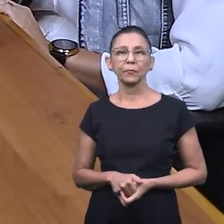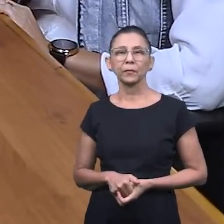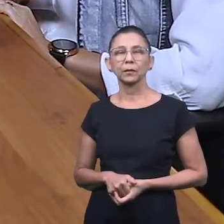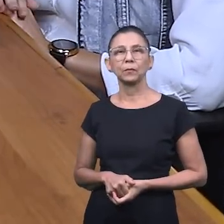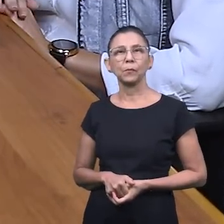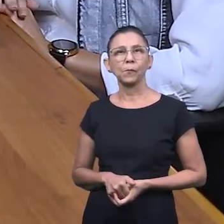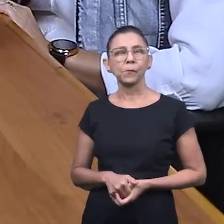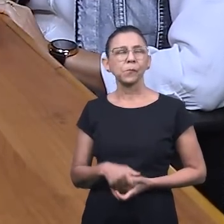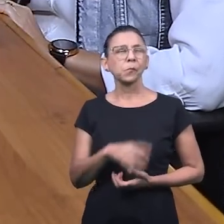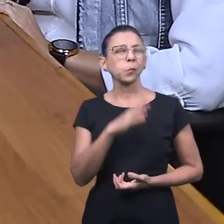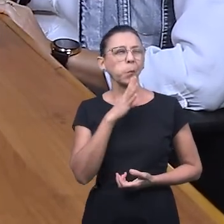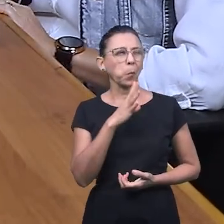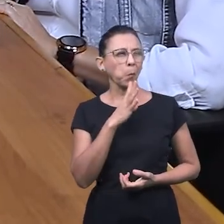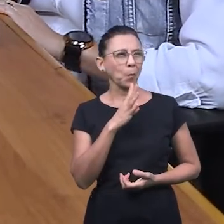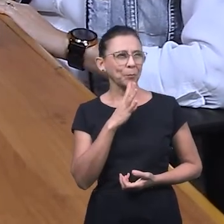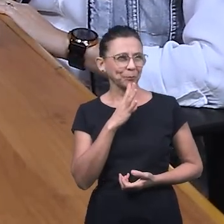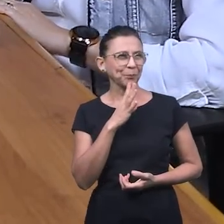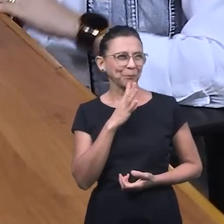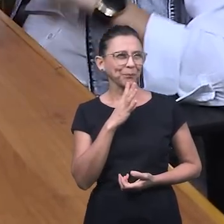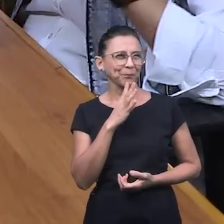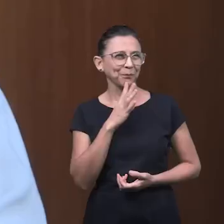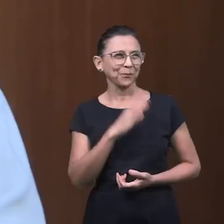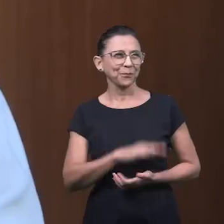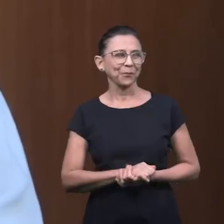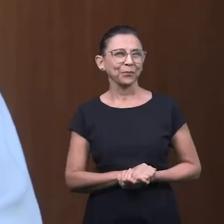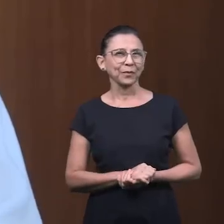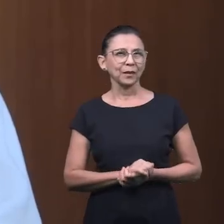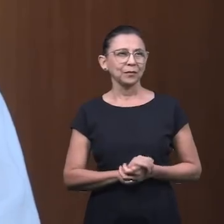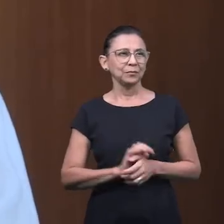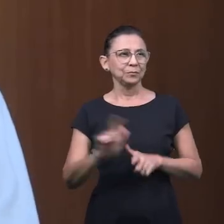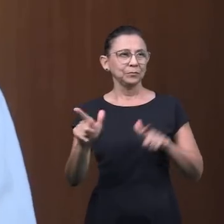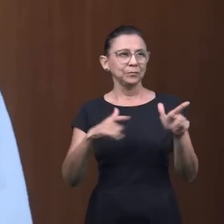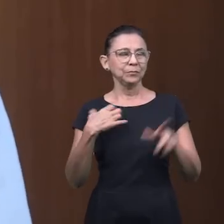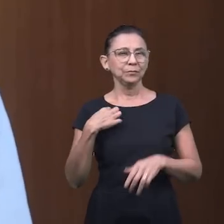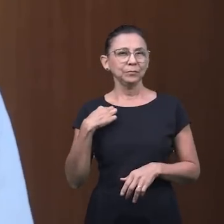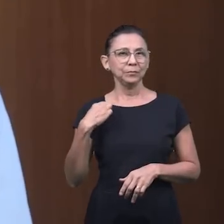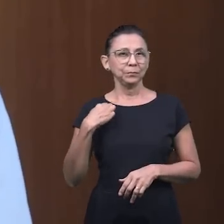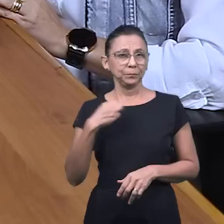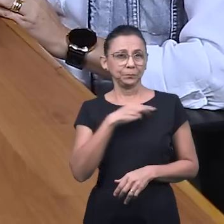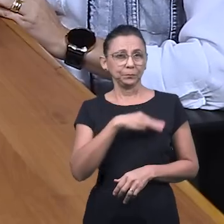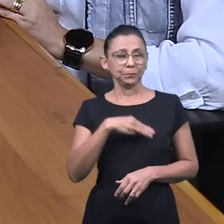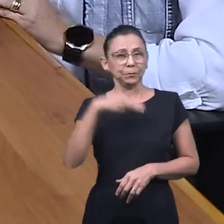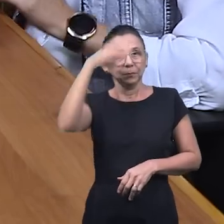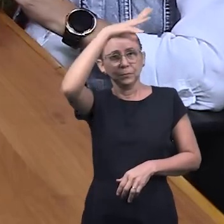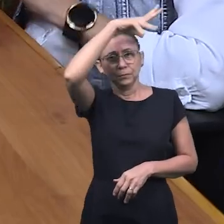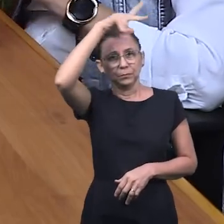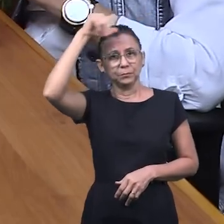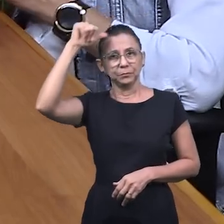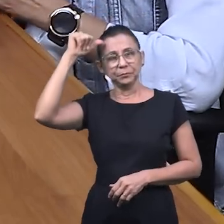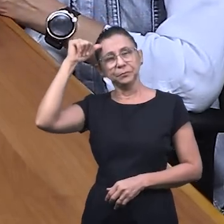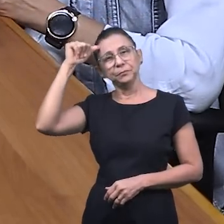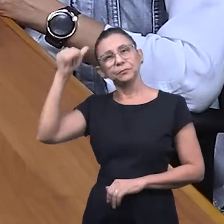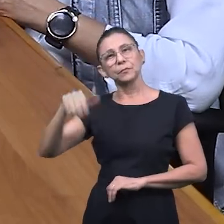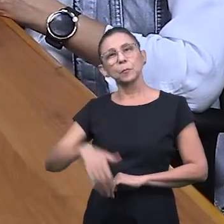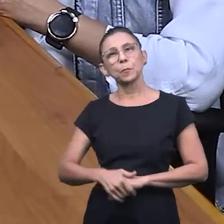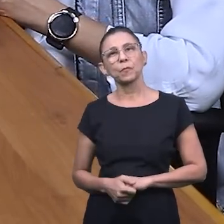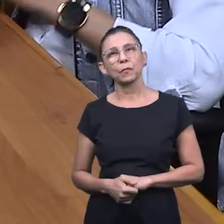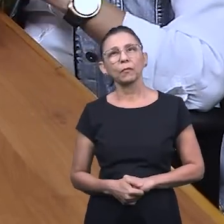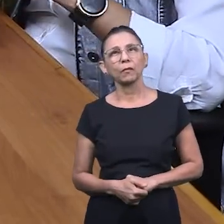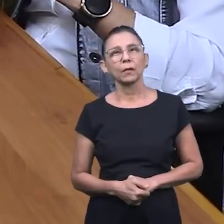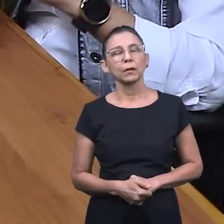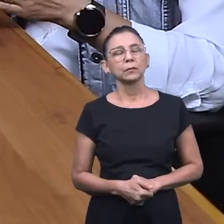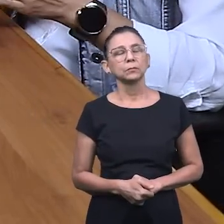Daça, eu já te conheço, né? Dos trabalhos voluntários na Missão Amazônia. Você trabalhou ali na Missão